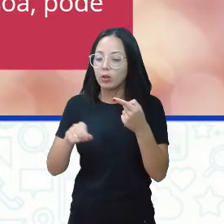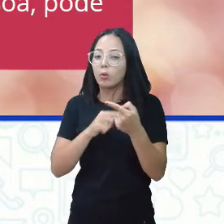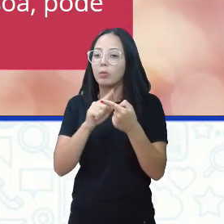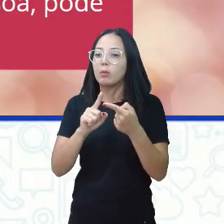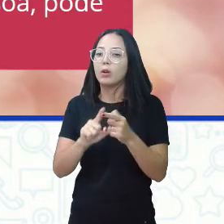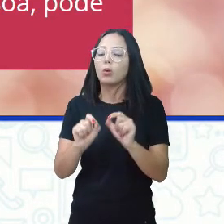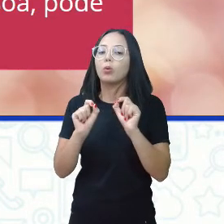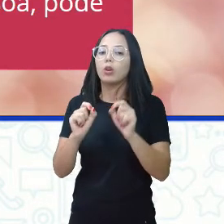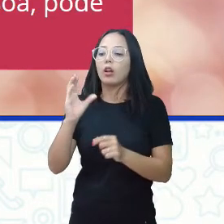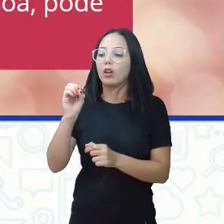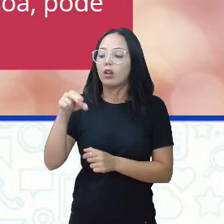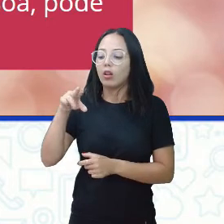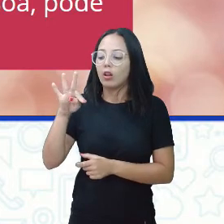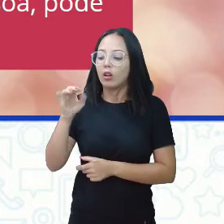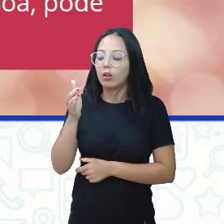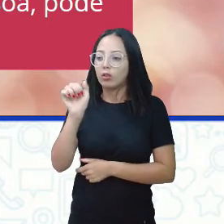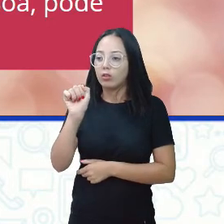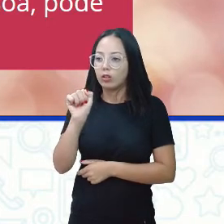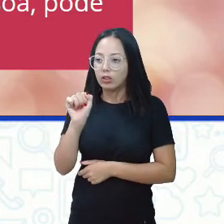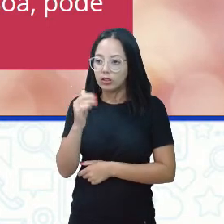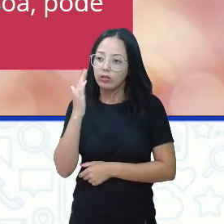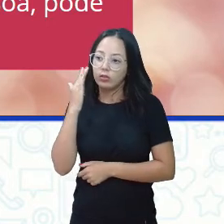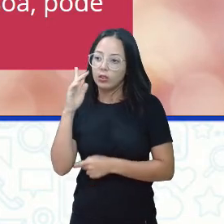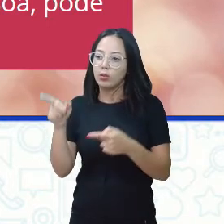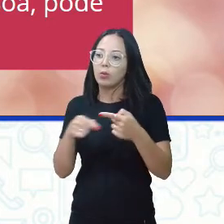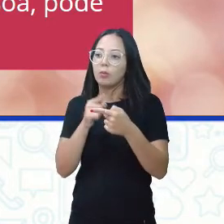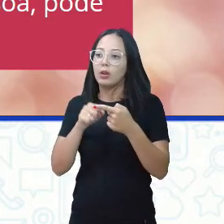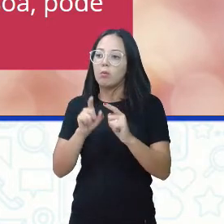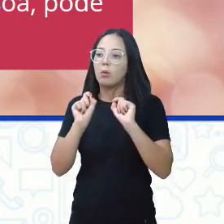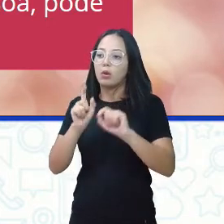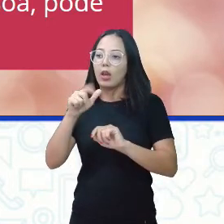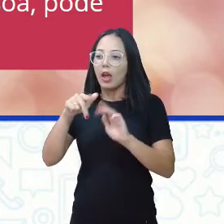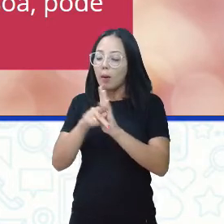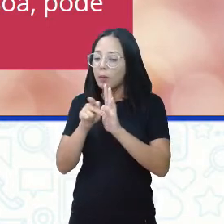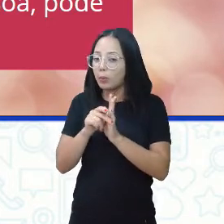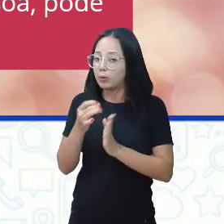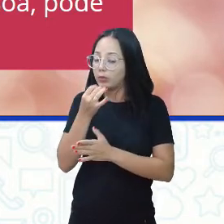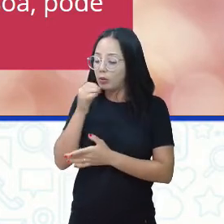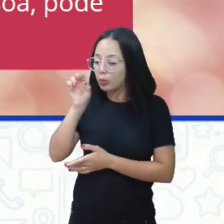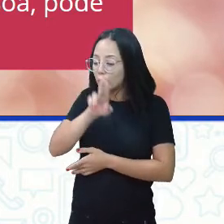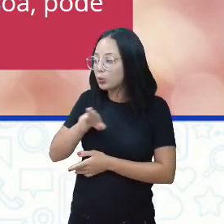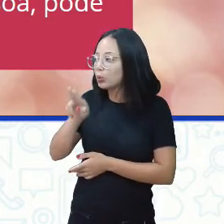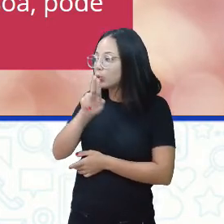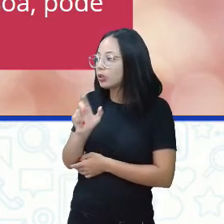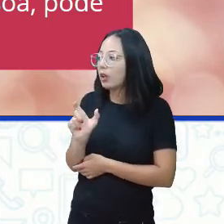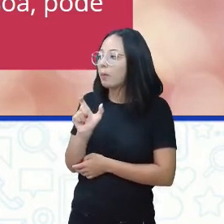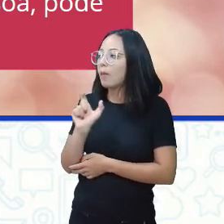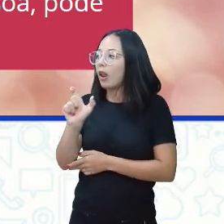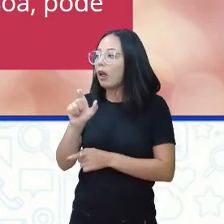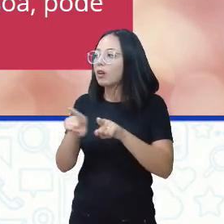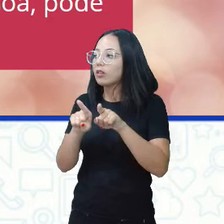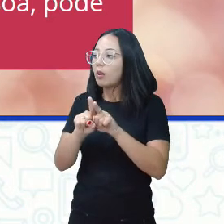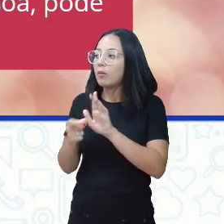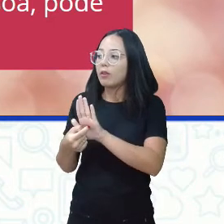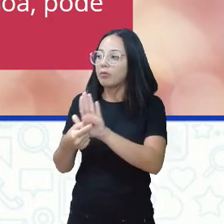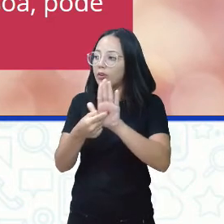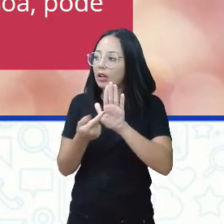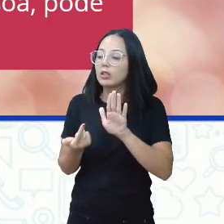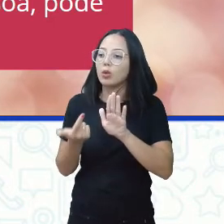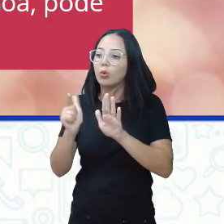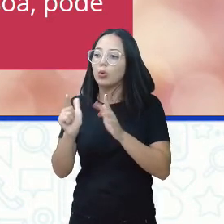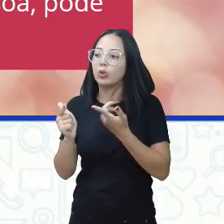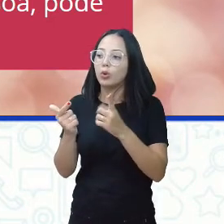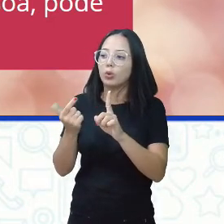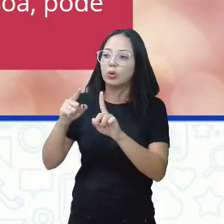a conotação. A conotação é aquele que utiliza palavras e expressões em outros sentidos que